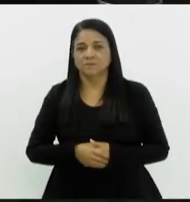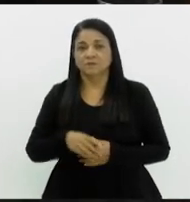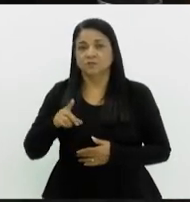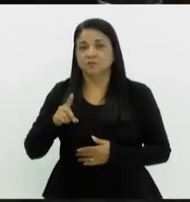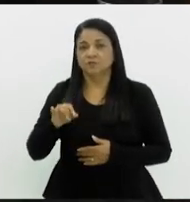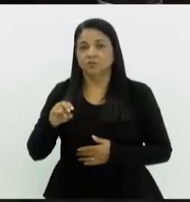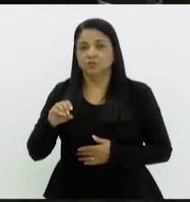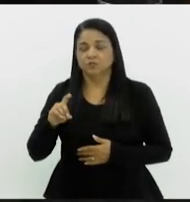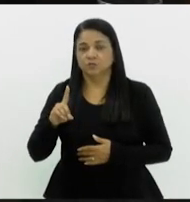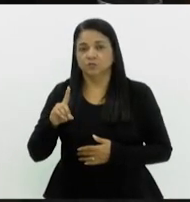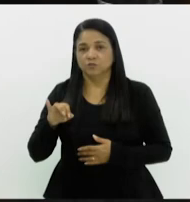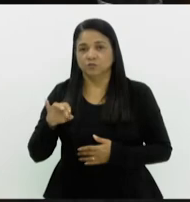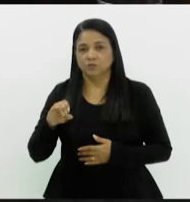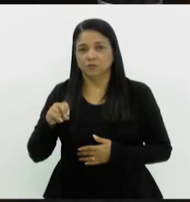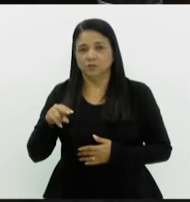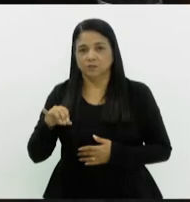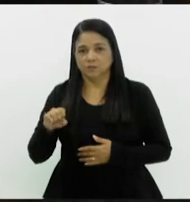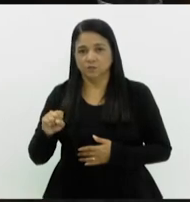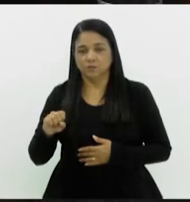Dionísio Lins.